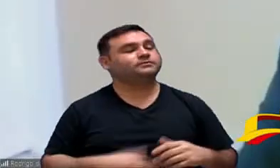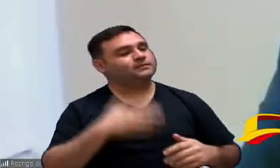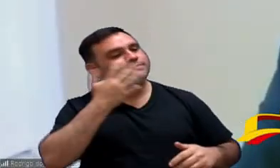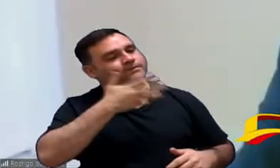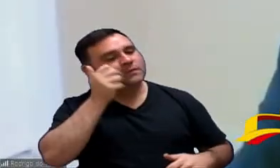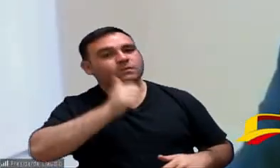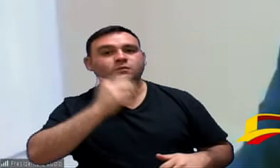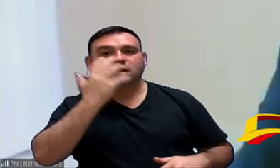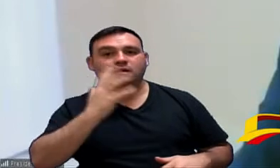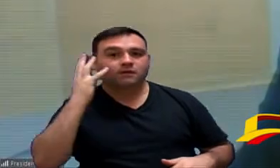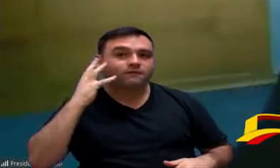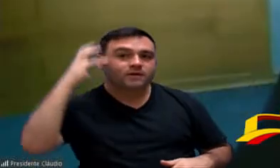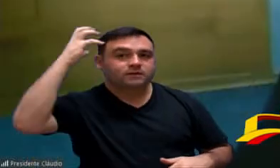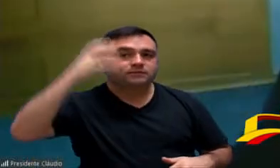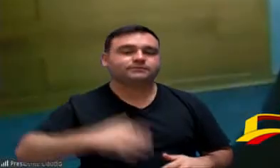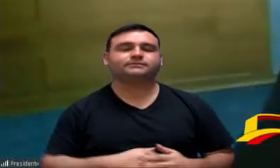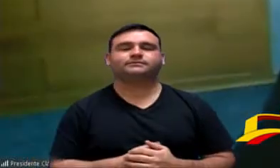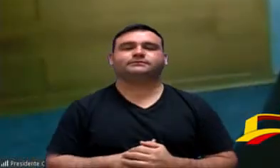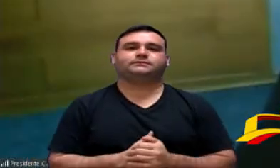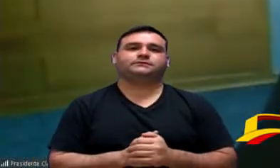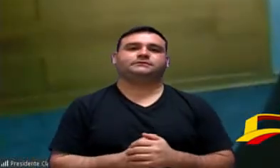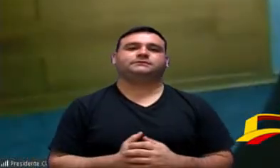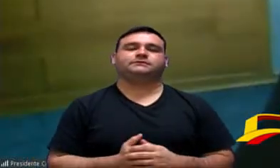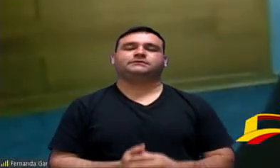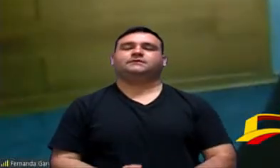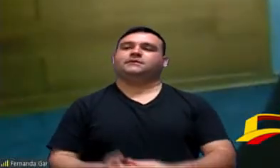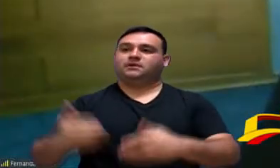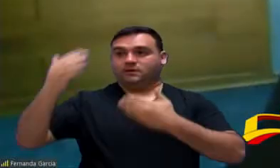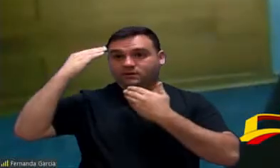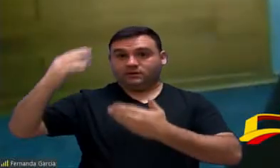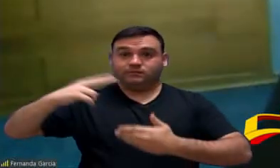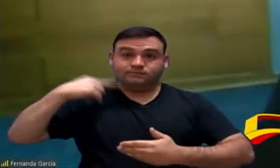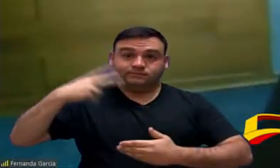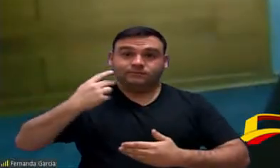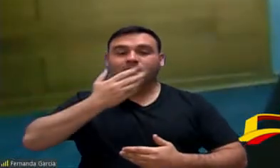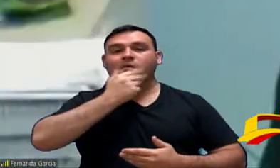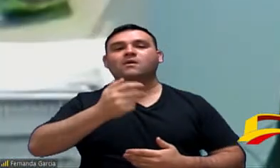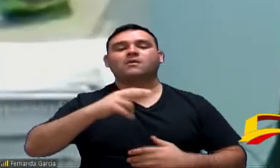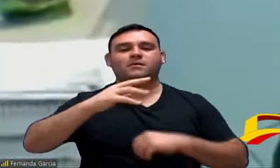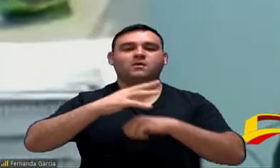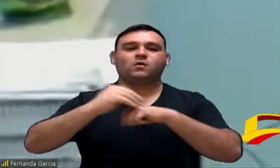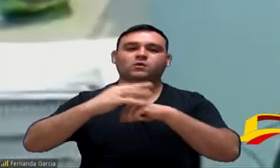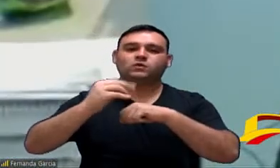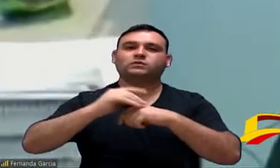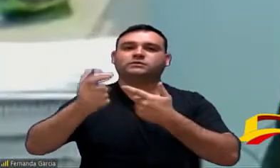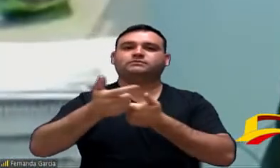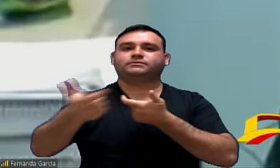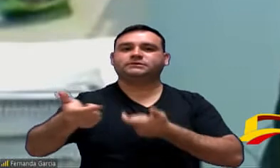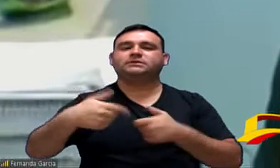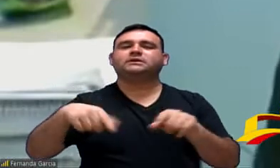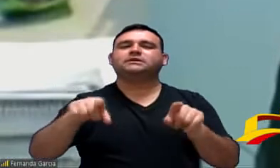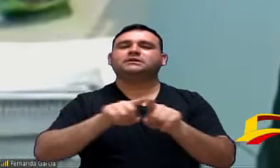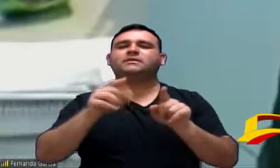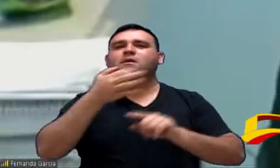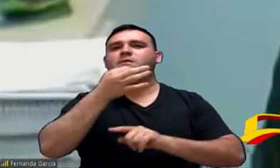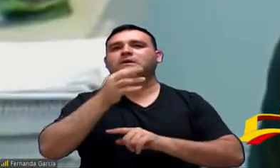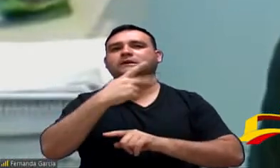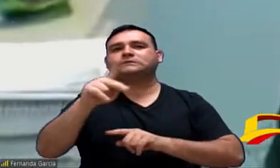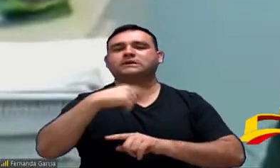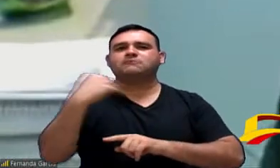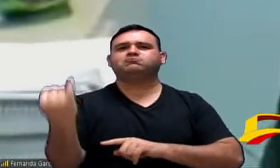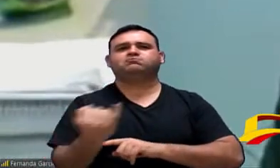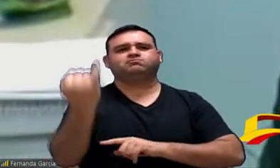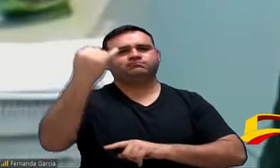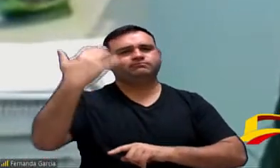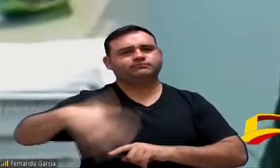palavra a vereadora Fernanda, por favor. Obrigada, vereador Rodrigo, pela parte. Essa moção ela é